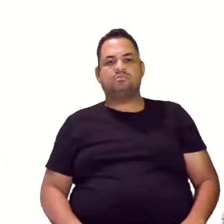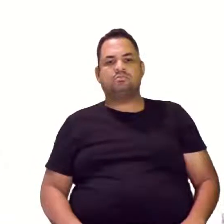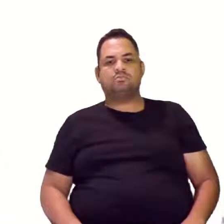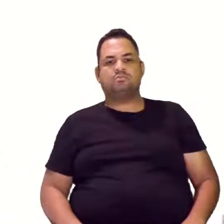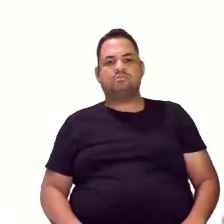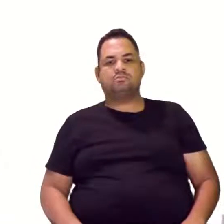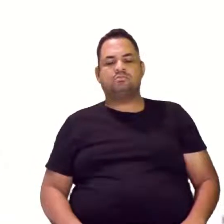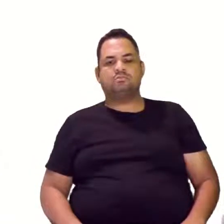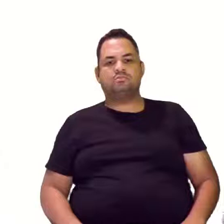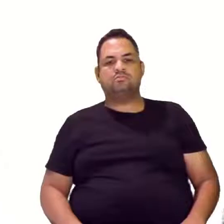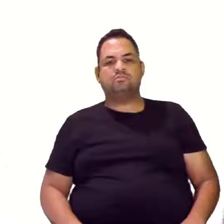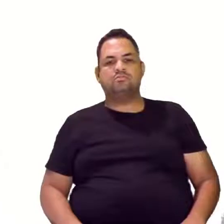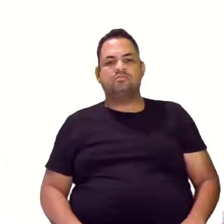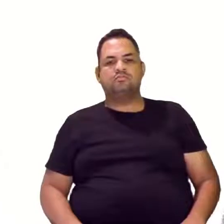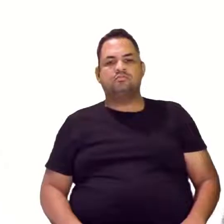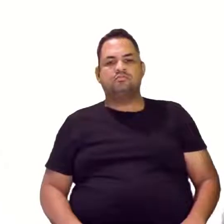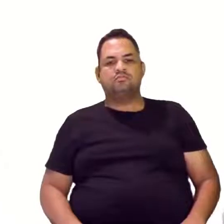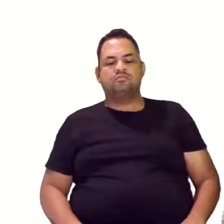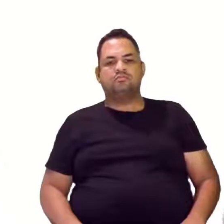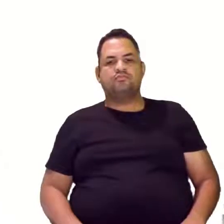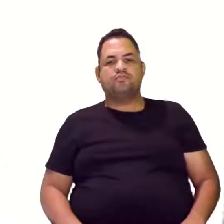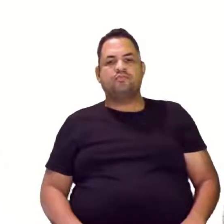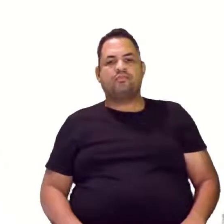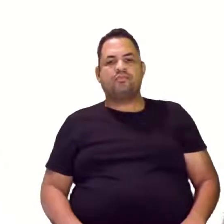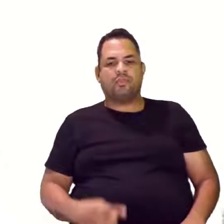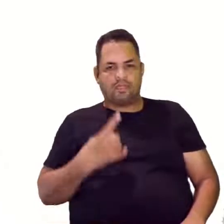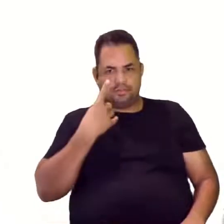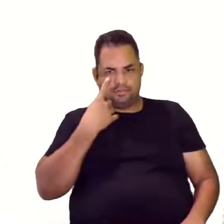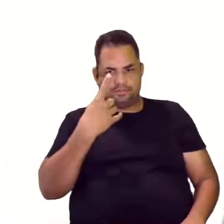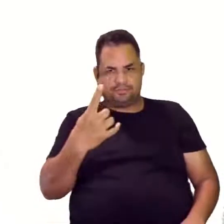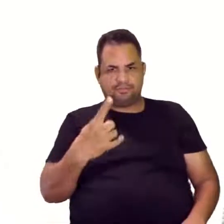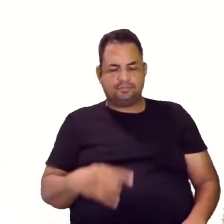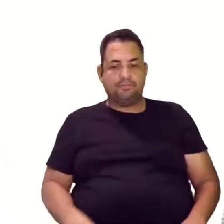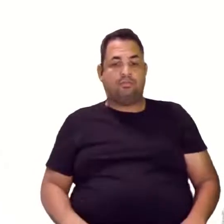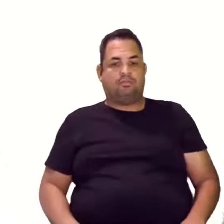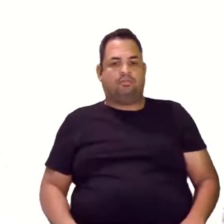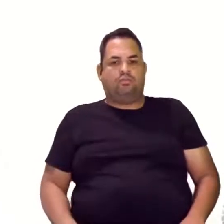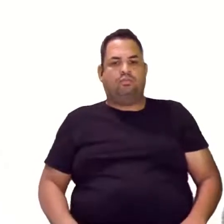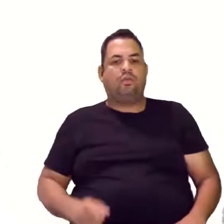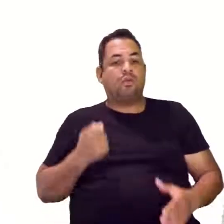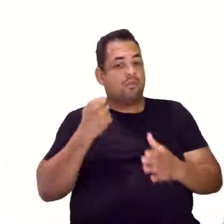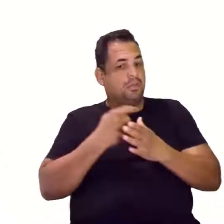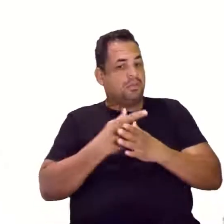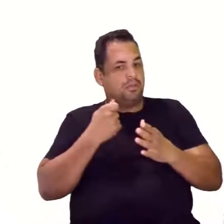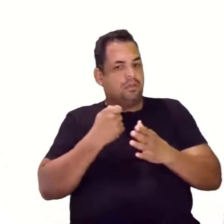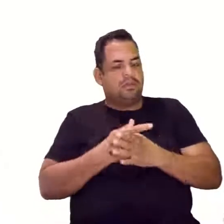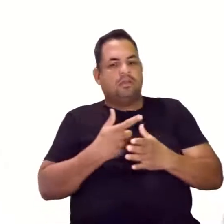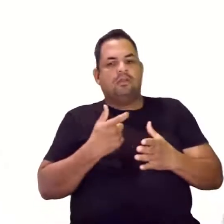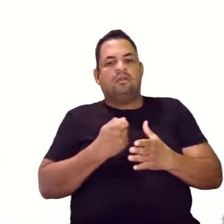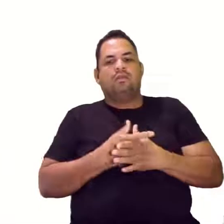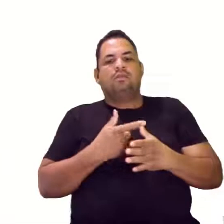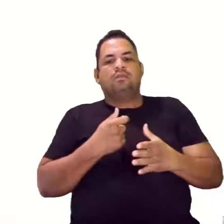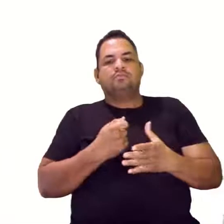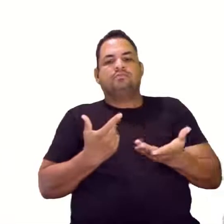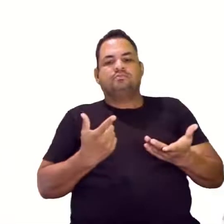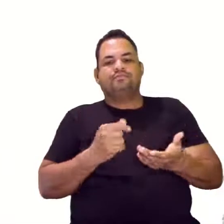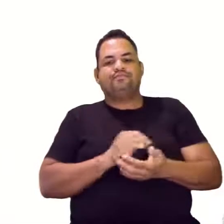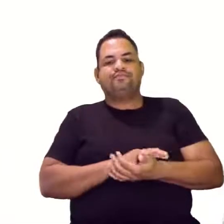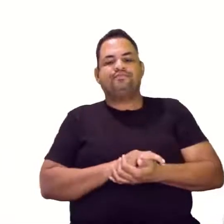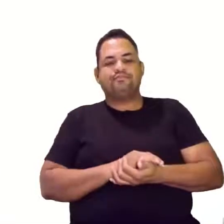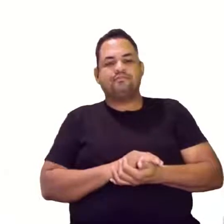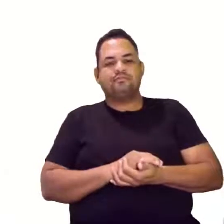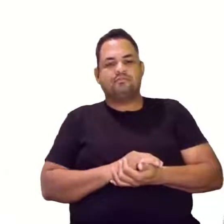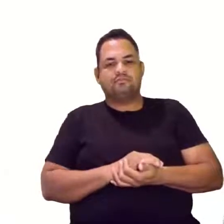cheia, né? Cheia aqui, ó. Gráfico então, cheio. E a despesa, né? Pontilhadinho. Então vamos botar aqui